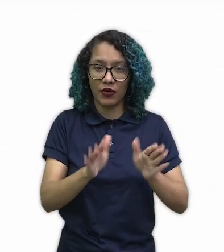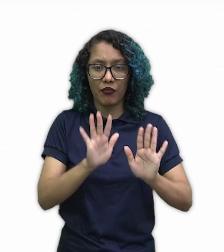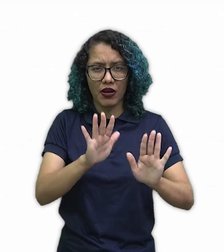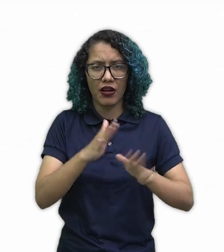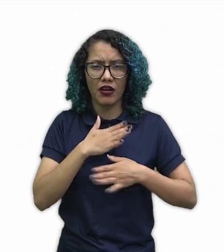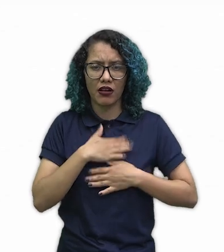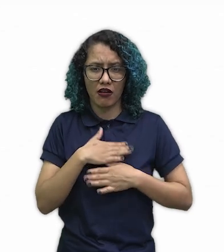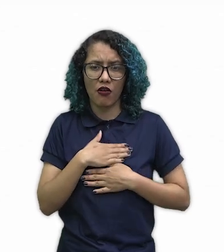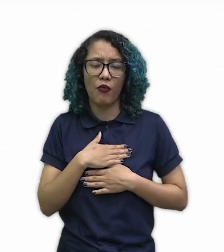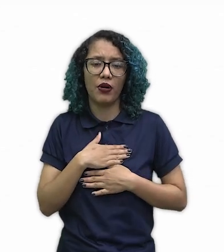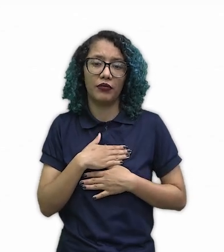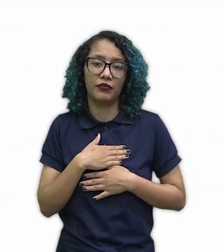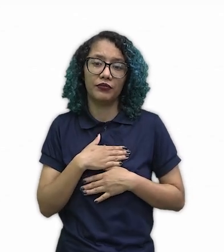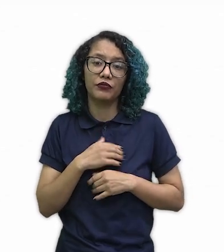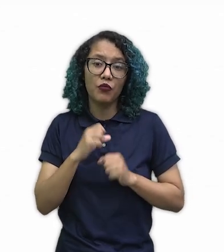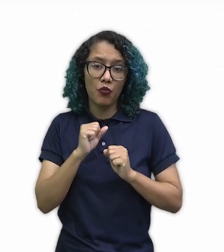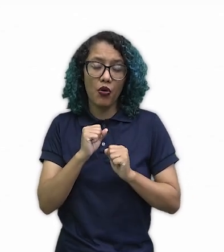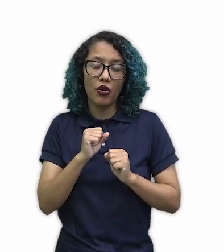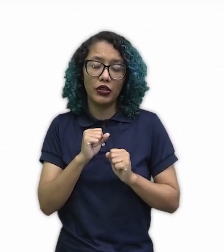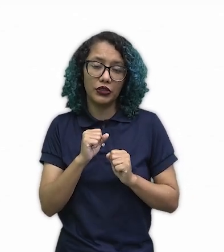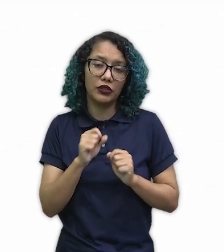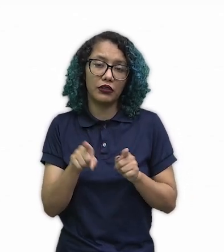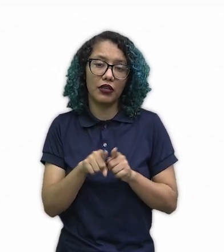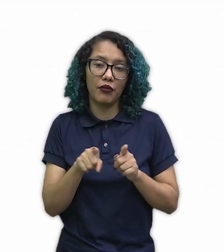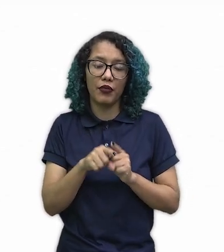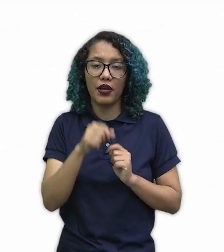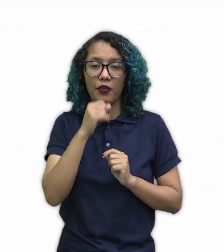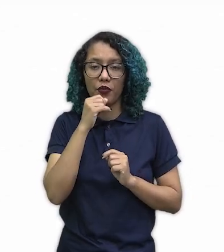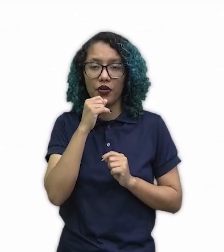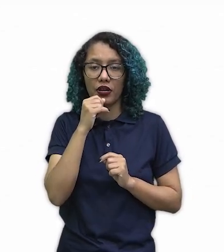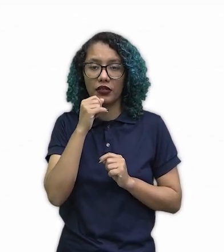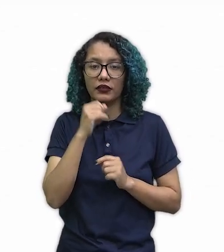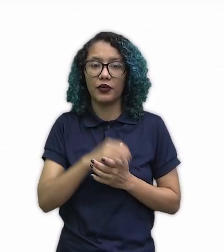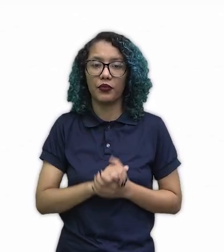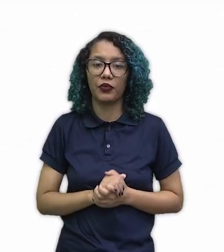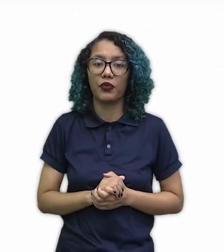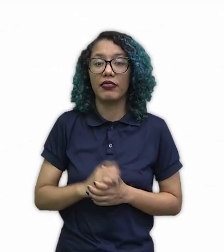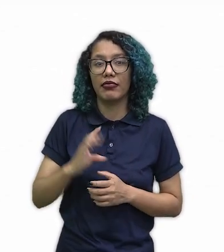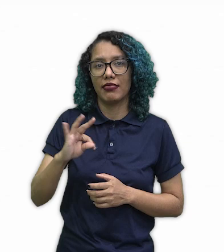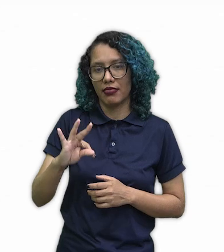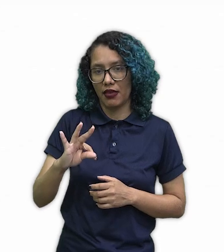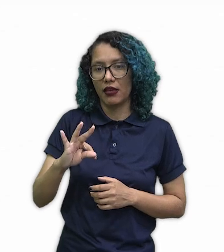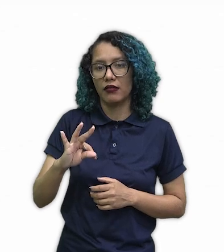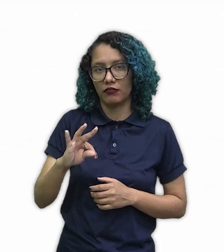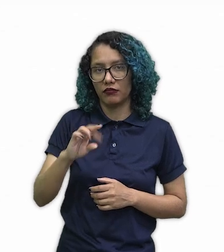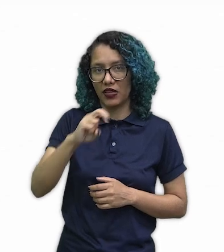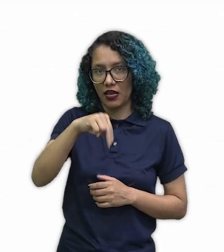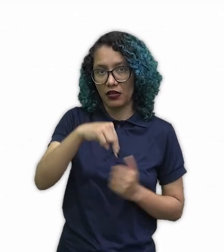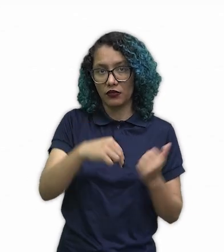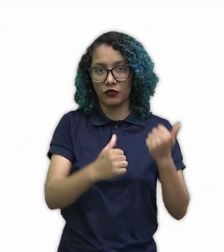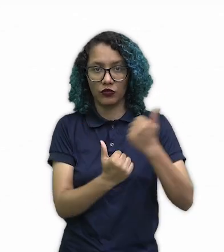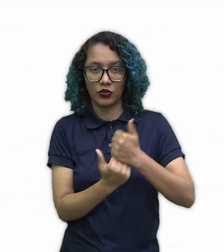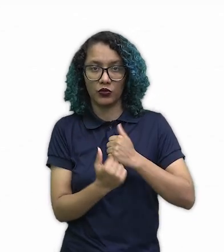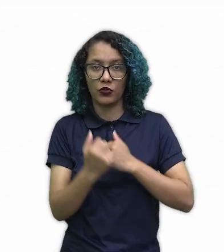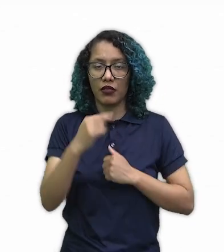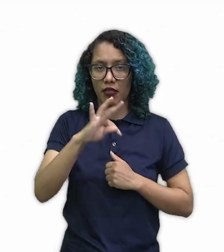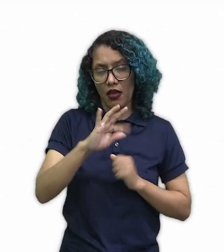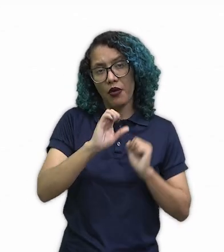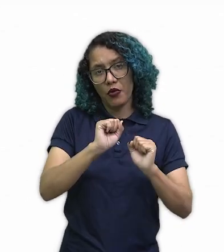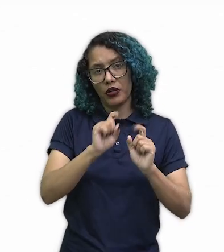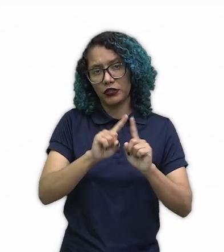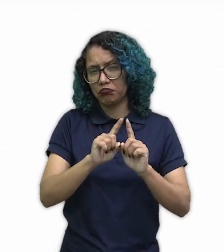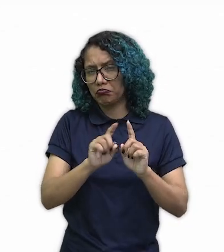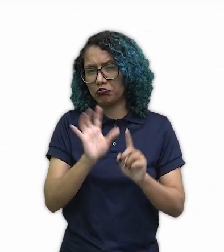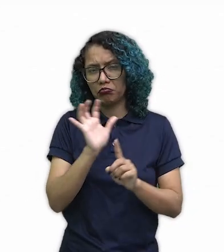o C, que é o capital, o I é a taxa, e o tempo nós representamos pela letra N, mas não te assusta se